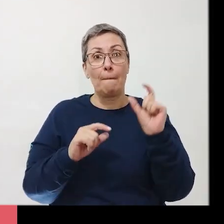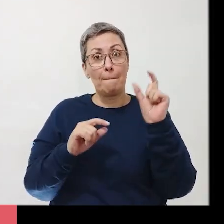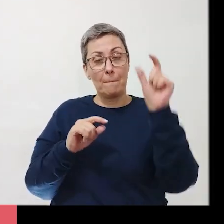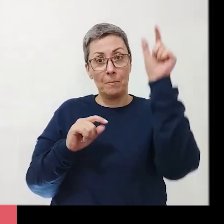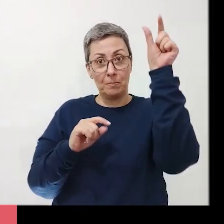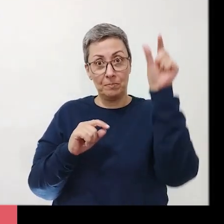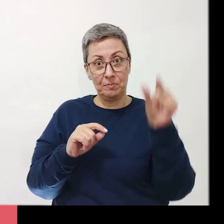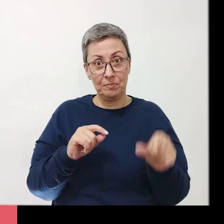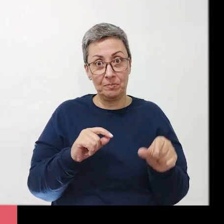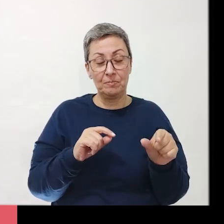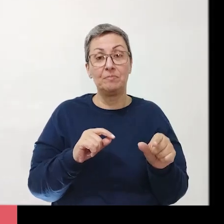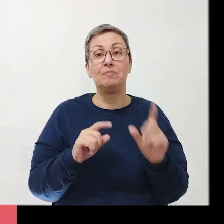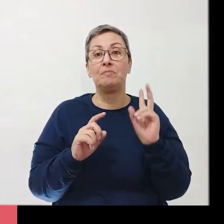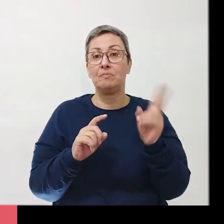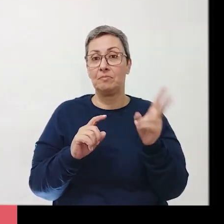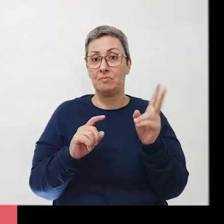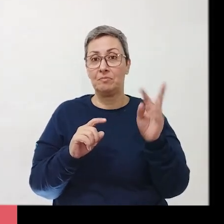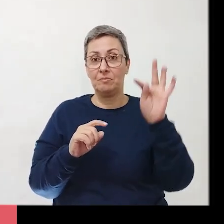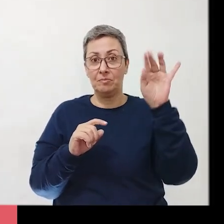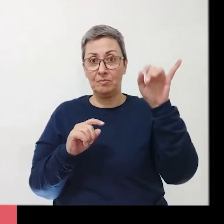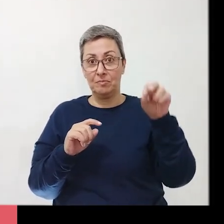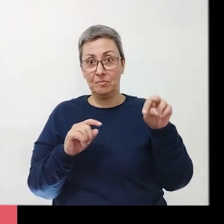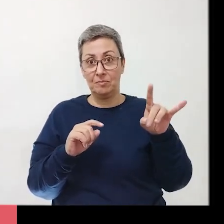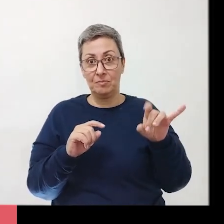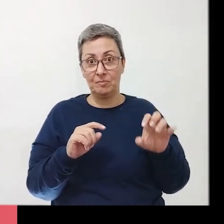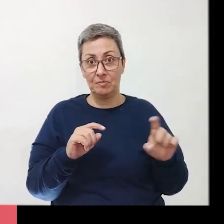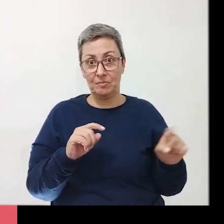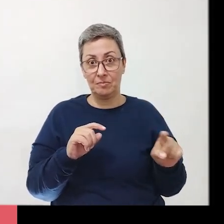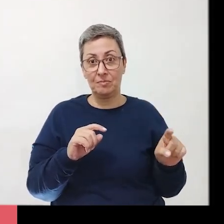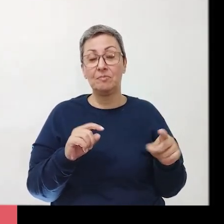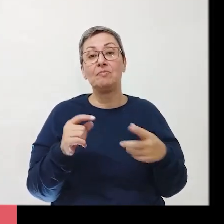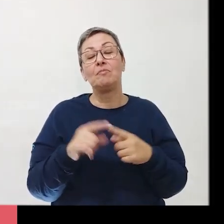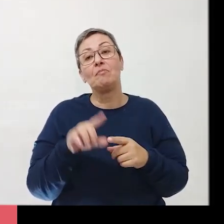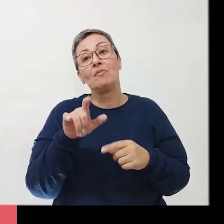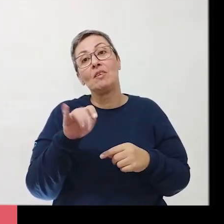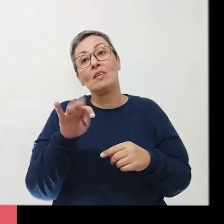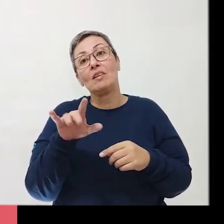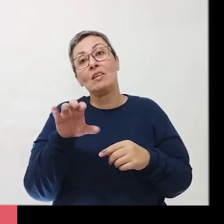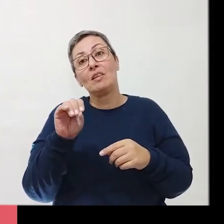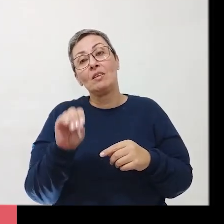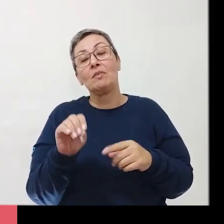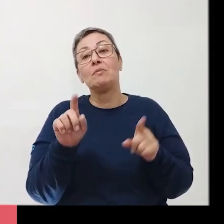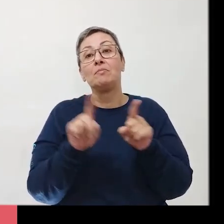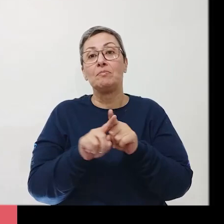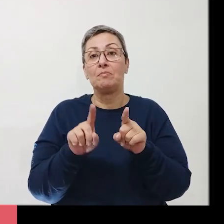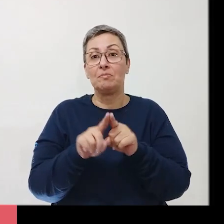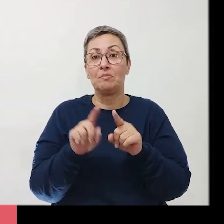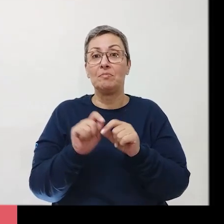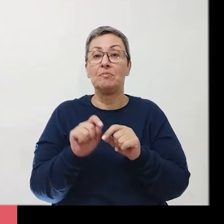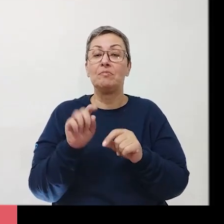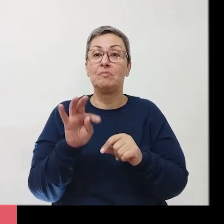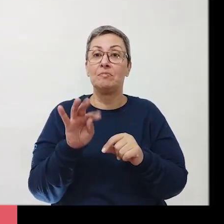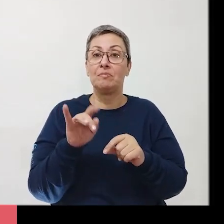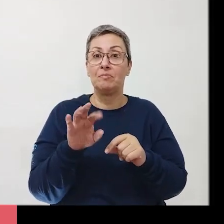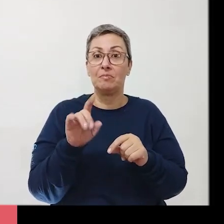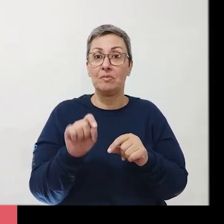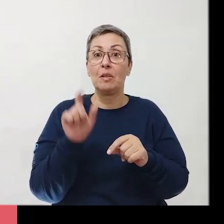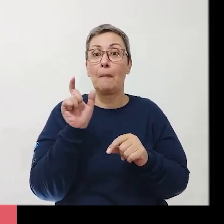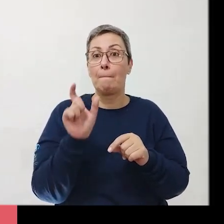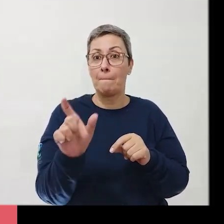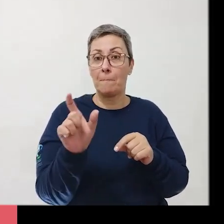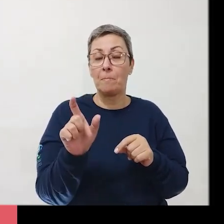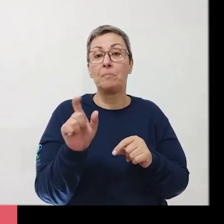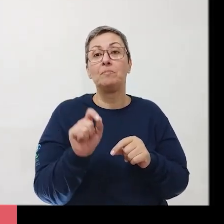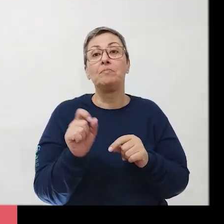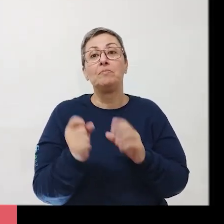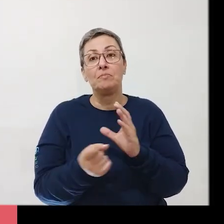mesma, timidez. No acróstico, sempre a palavra que irá originar o